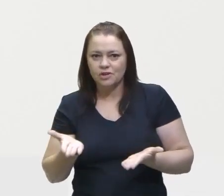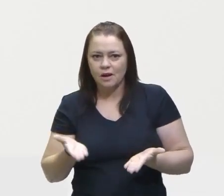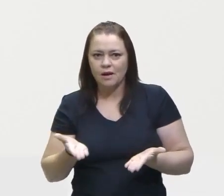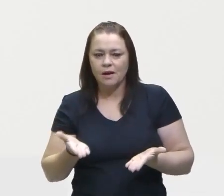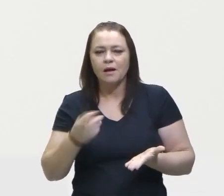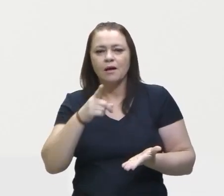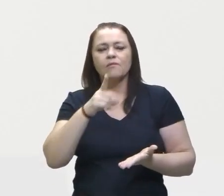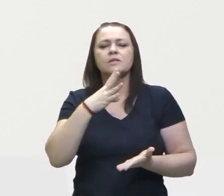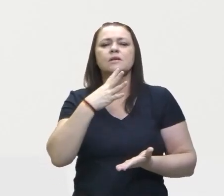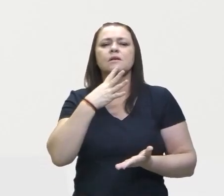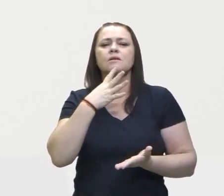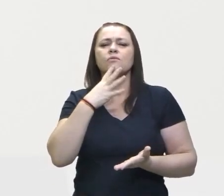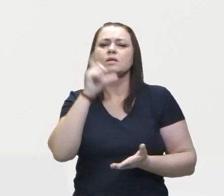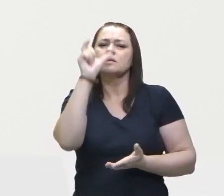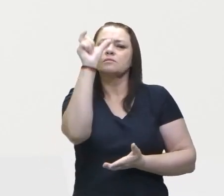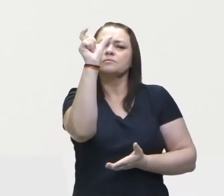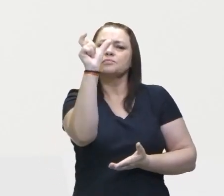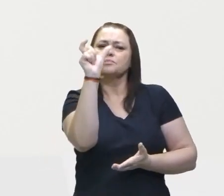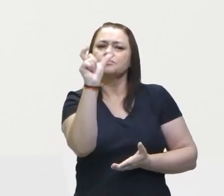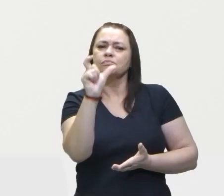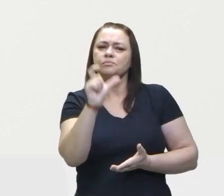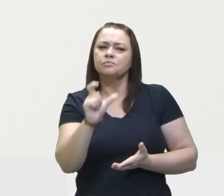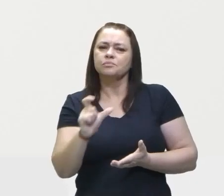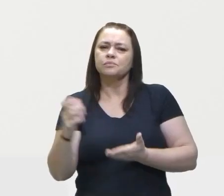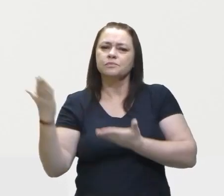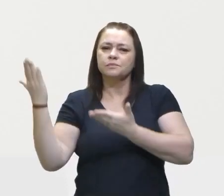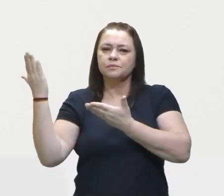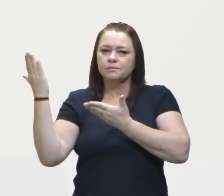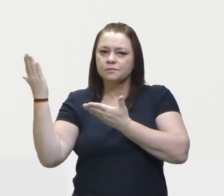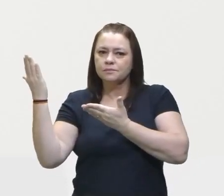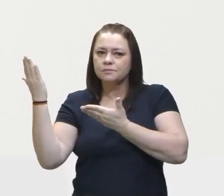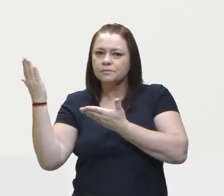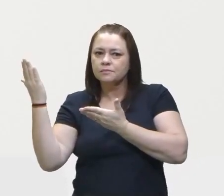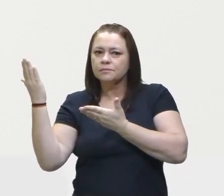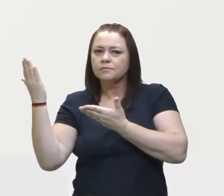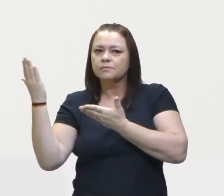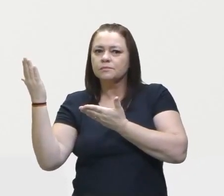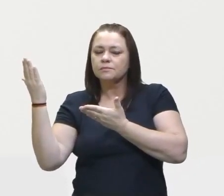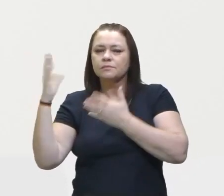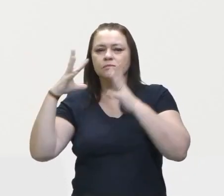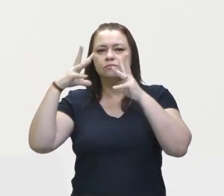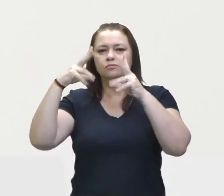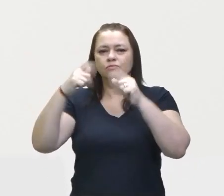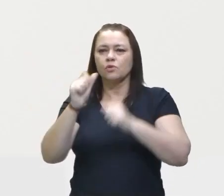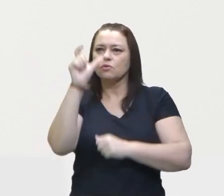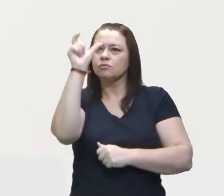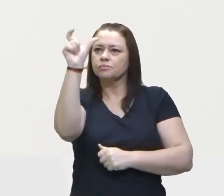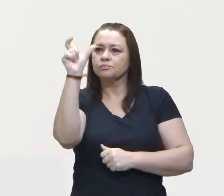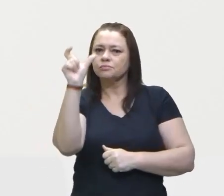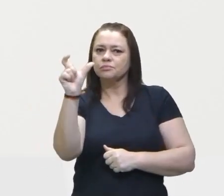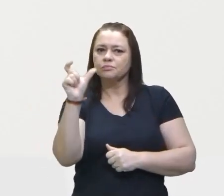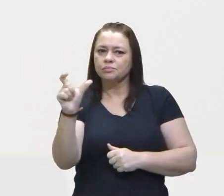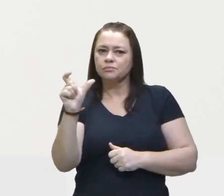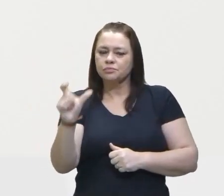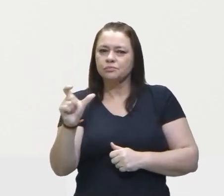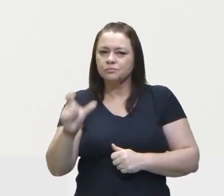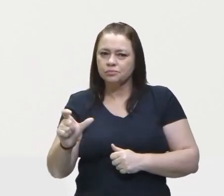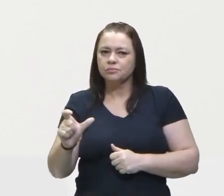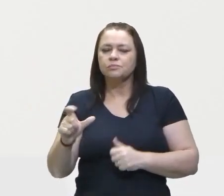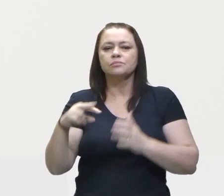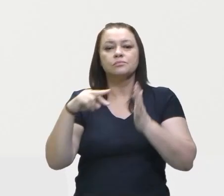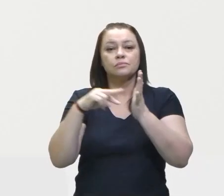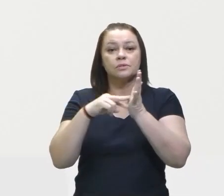o bimestre? Trimestre, semestre, biênio, lustro, década. Muito